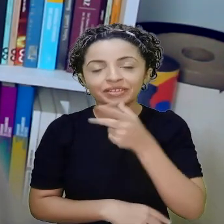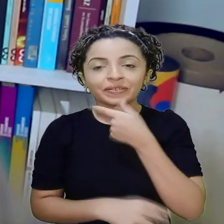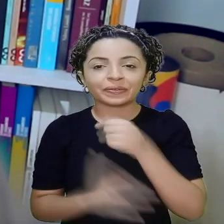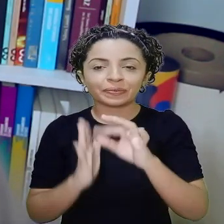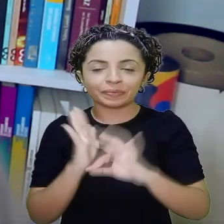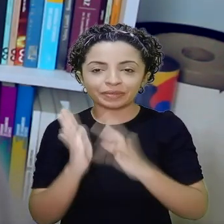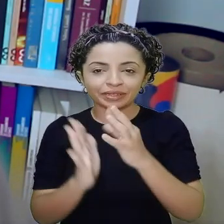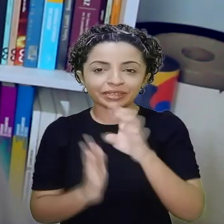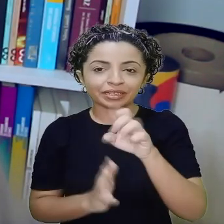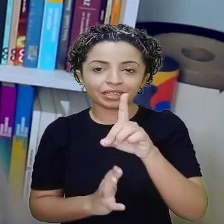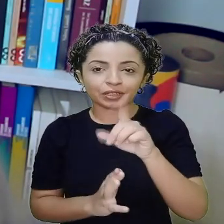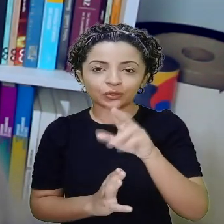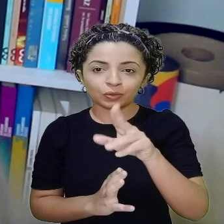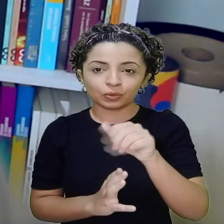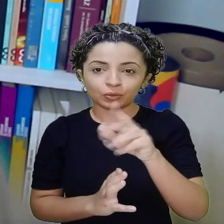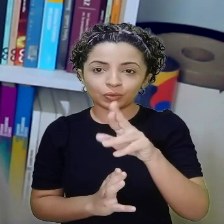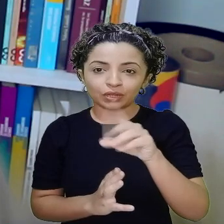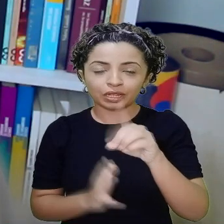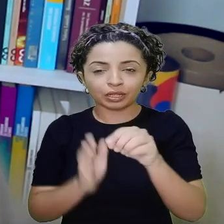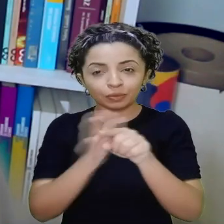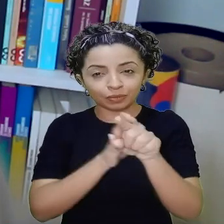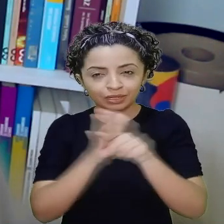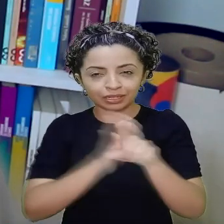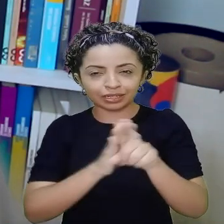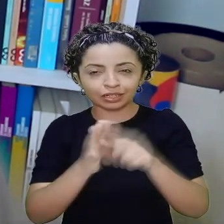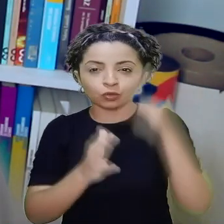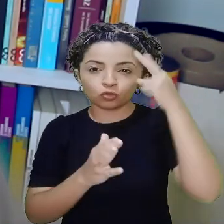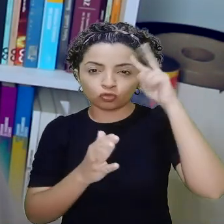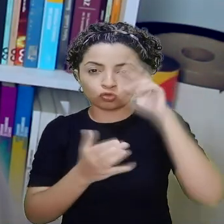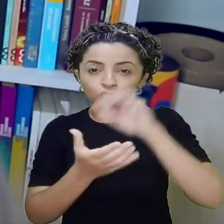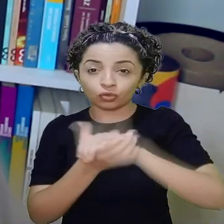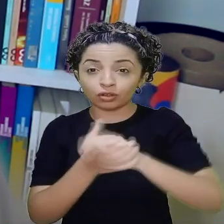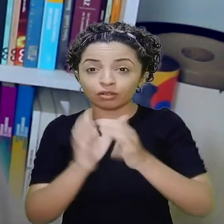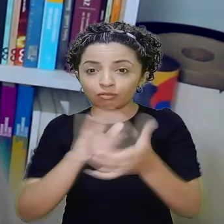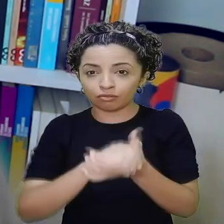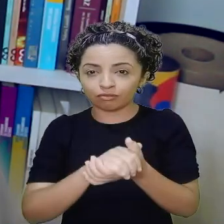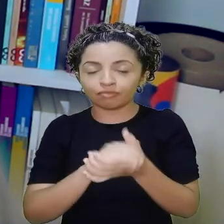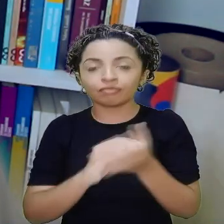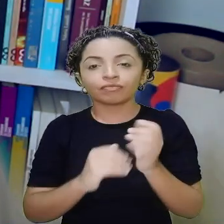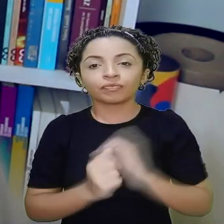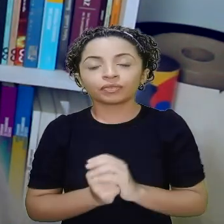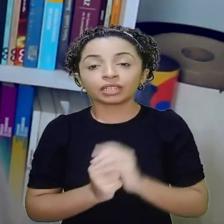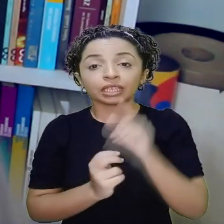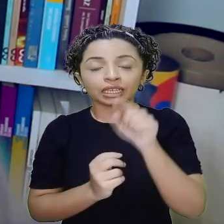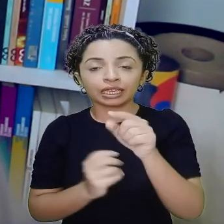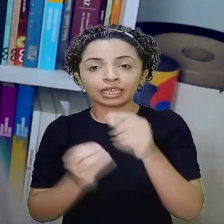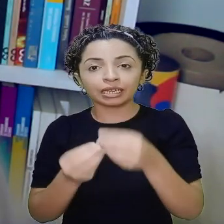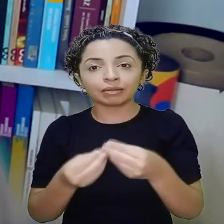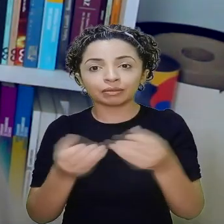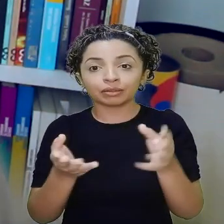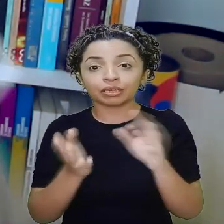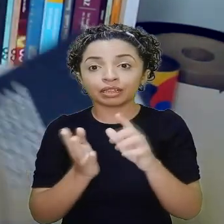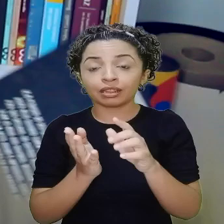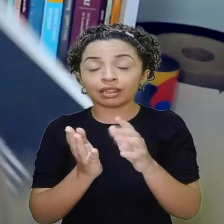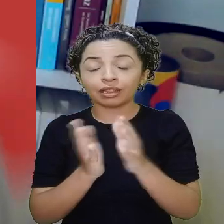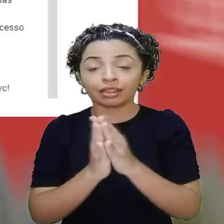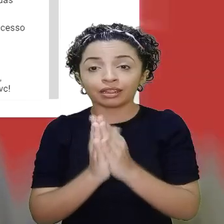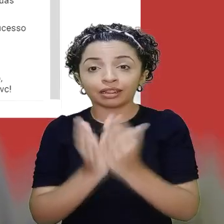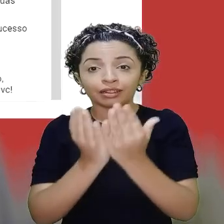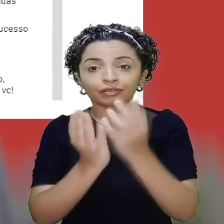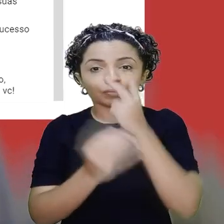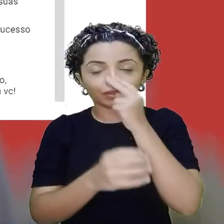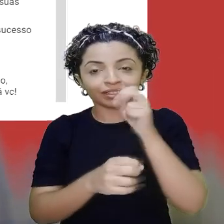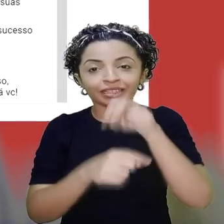é um pesquisador da história da arte e ele lançou esse livro com uma temática de colocar o leitor dentro